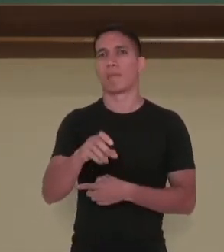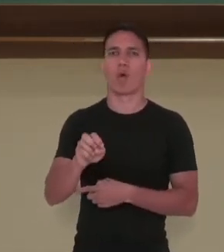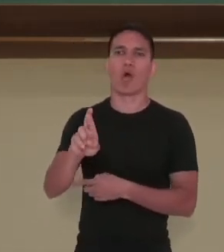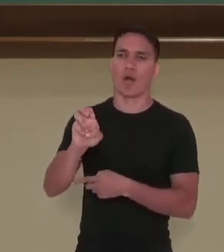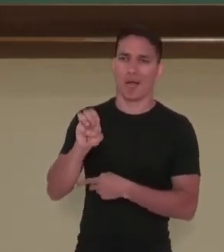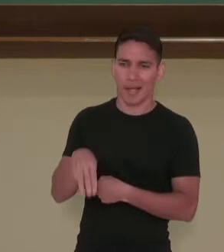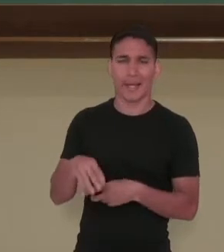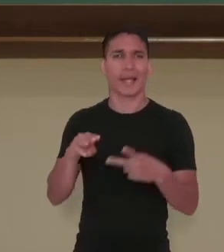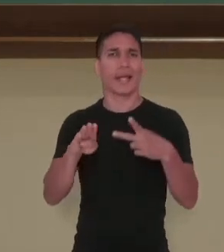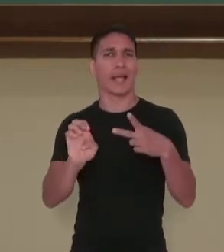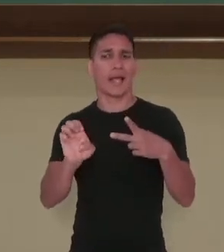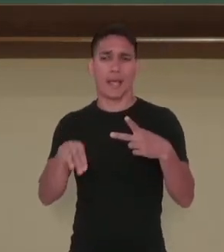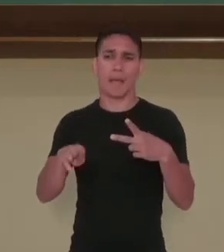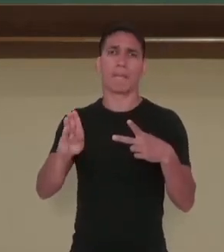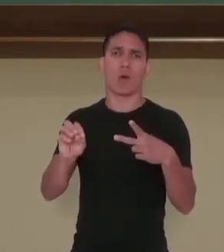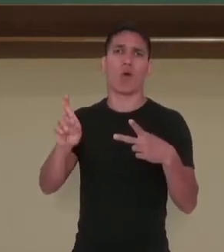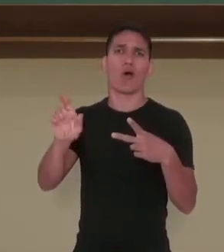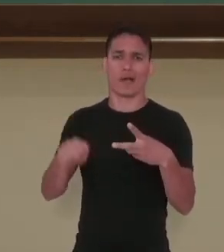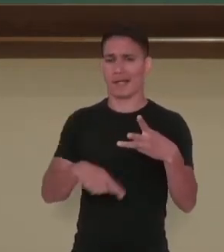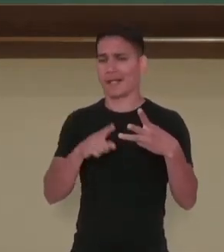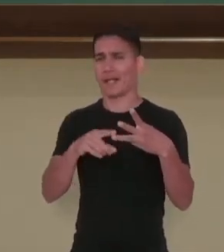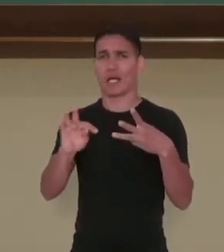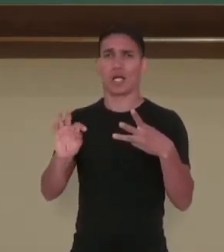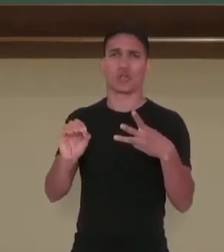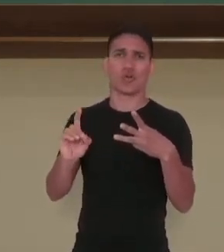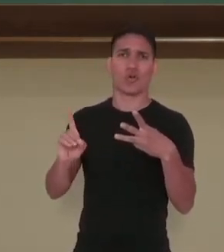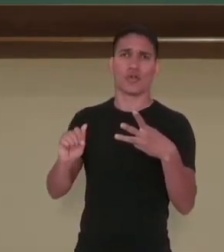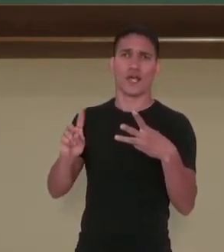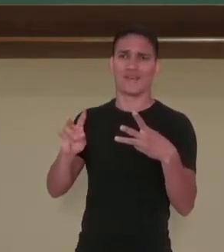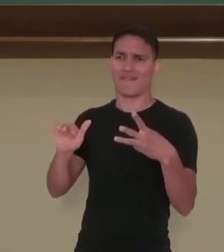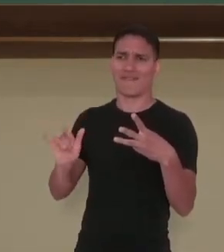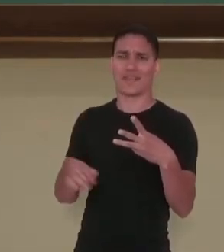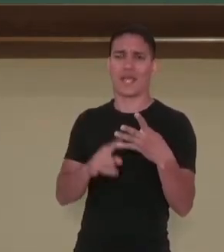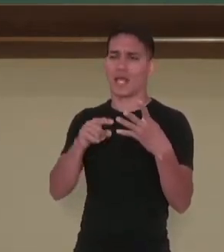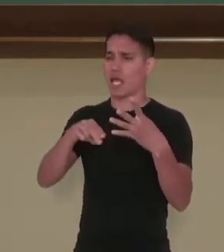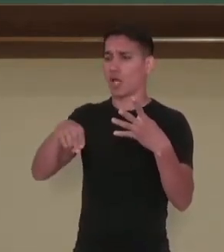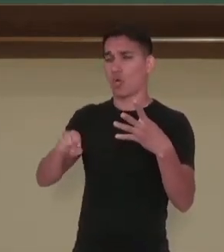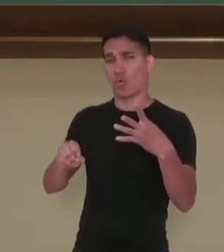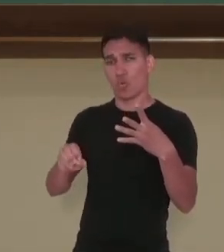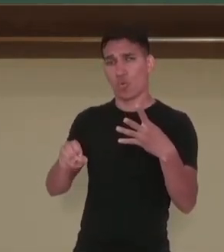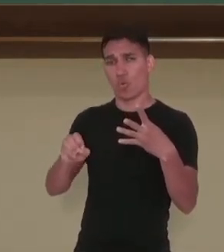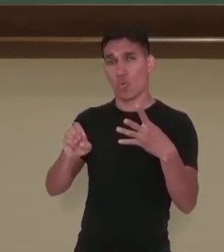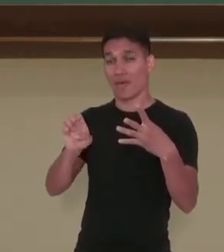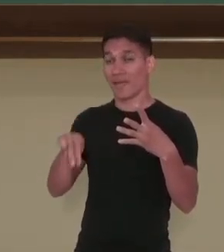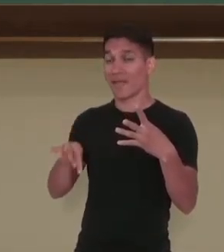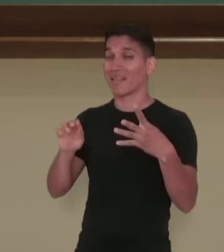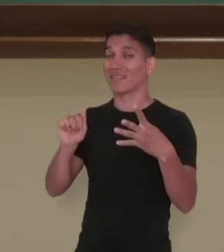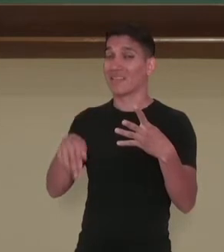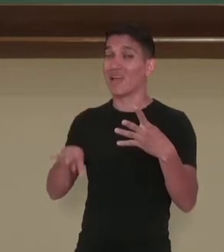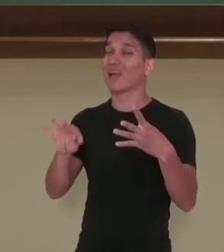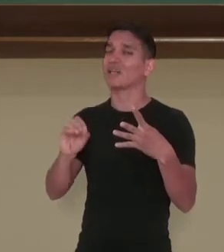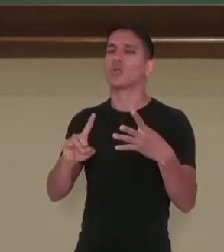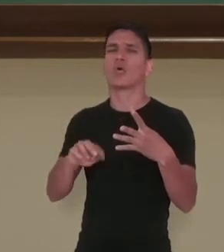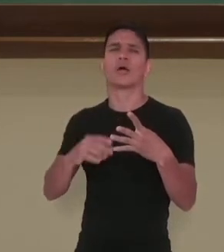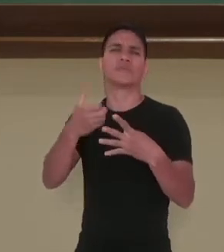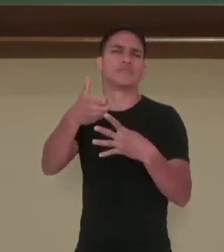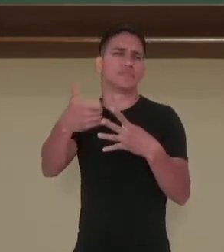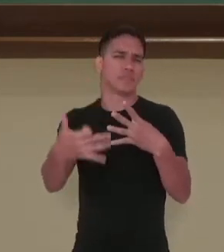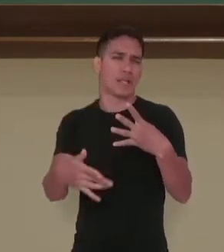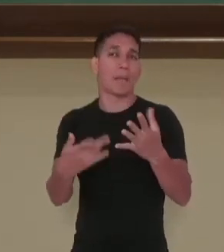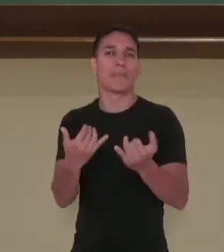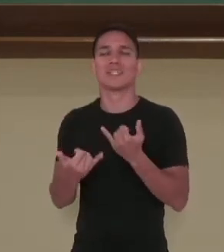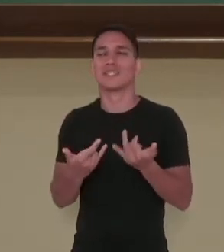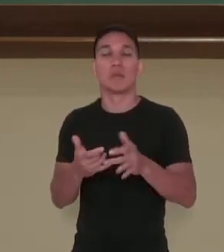embora, todavia, no entanto, faz parte das conjunções que, como se abrisse uma exceção.